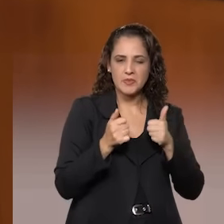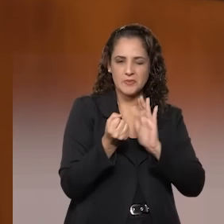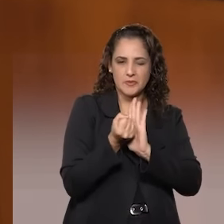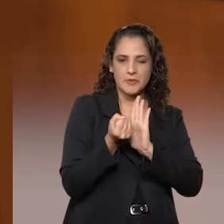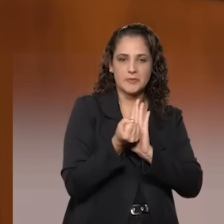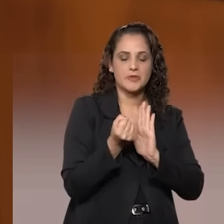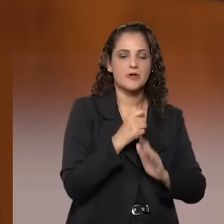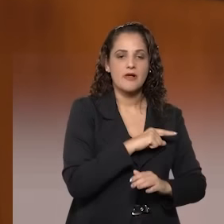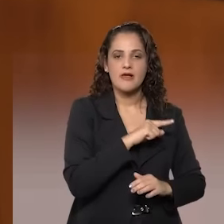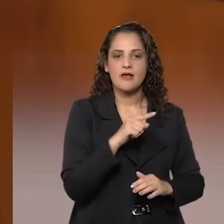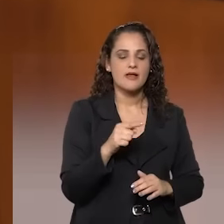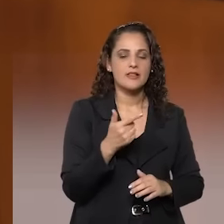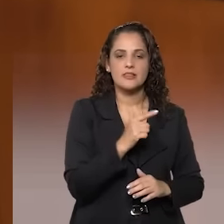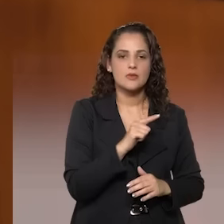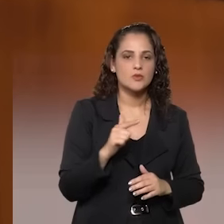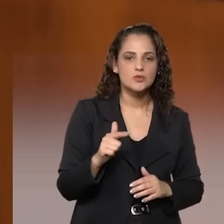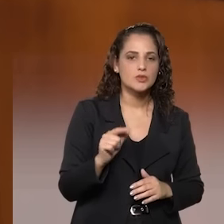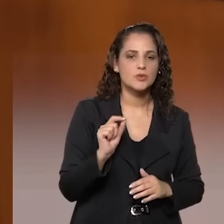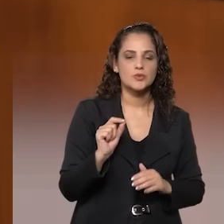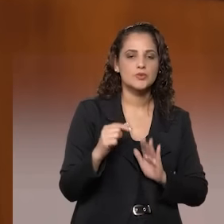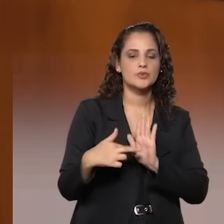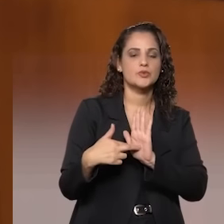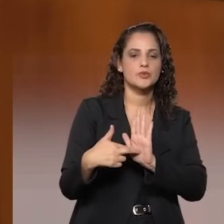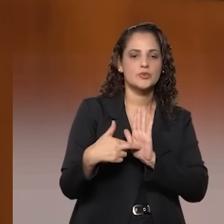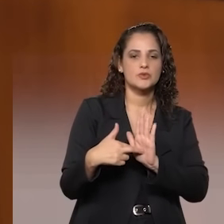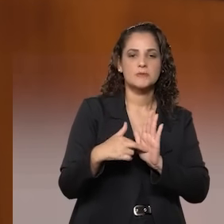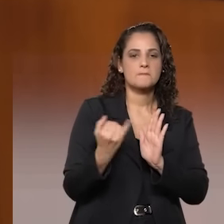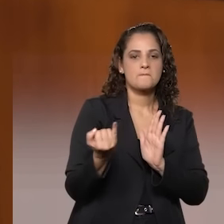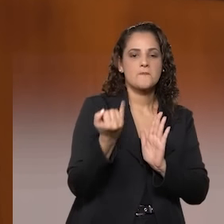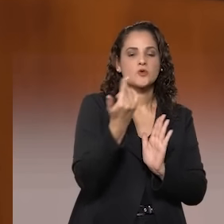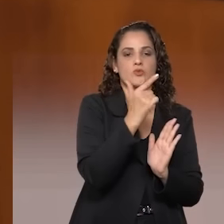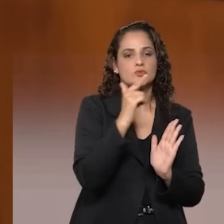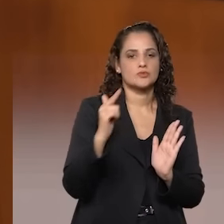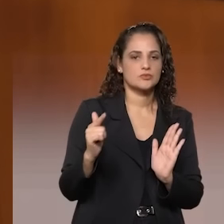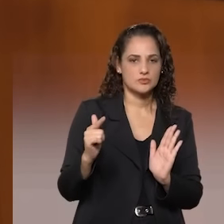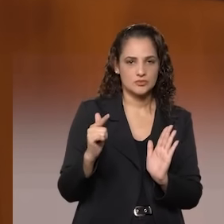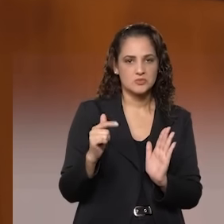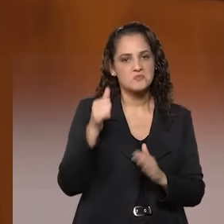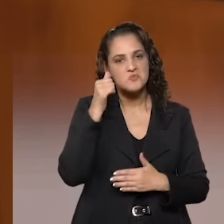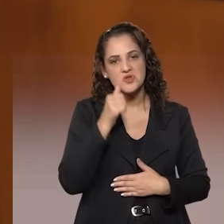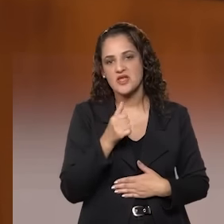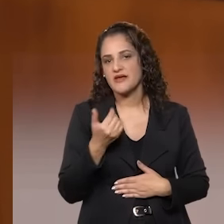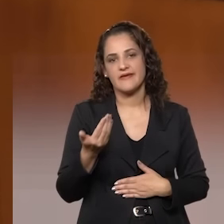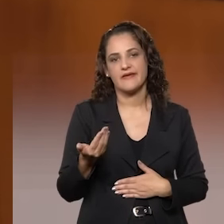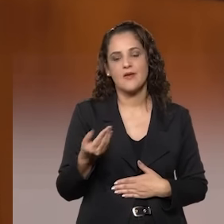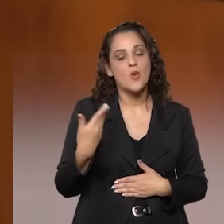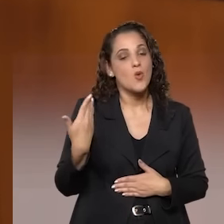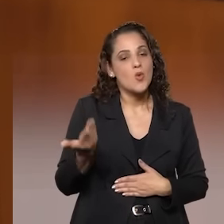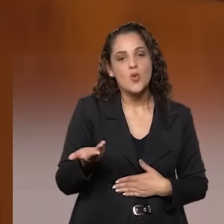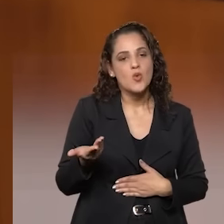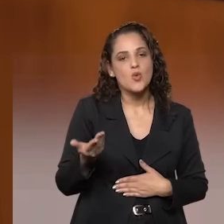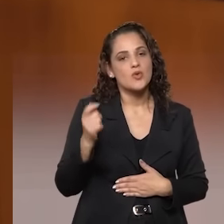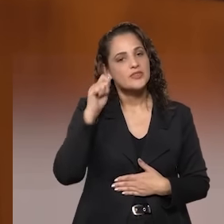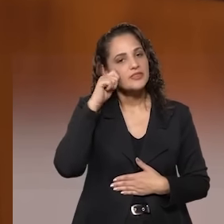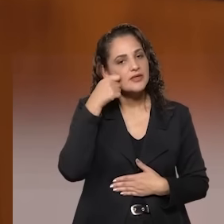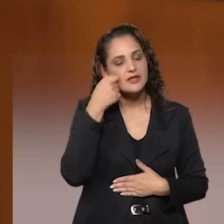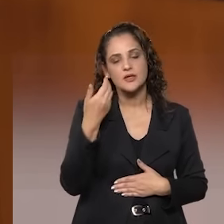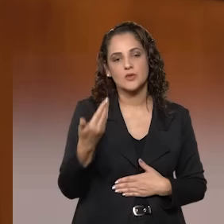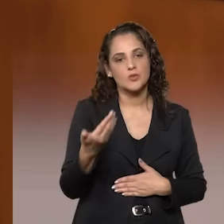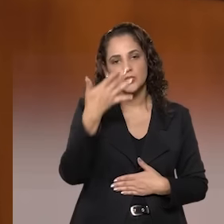significativa nem de mulheres nem de negros nem de pessoas do grupo lgbtq AP